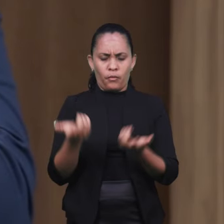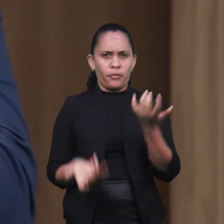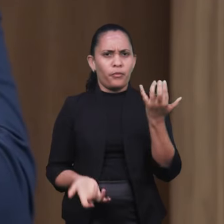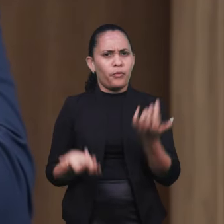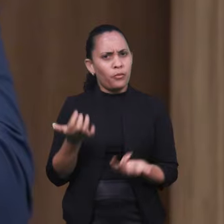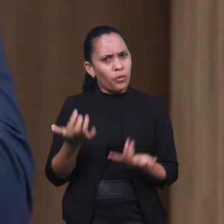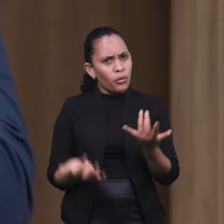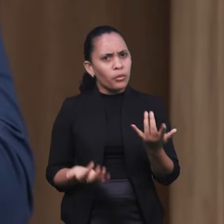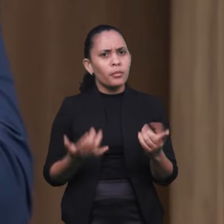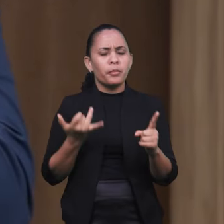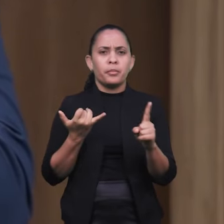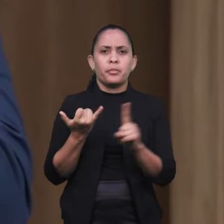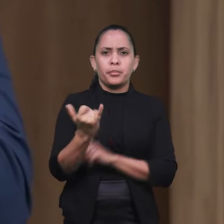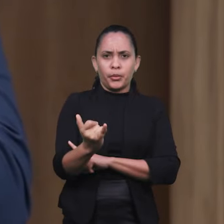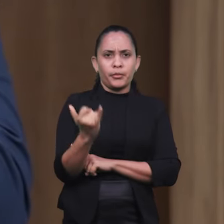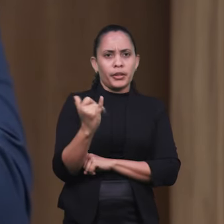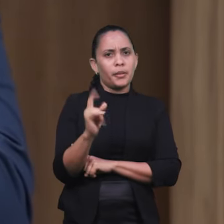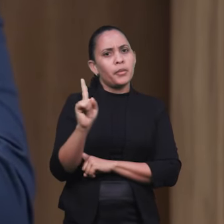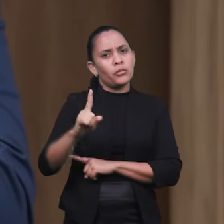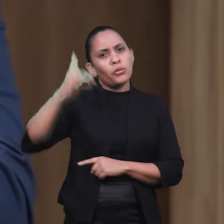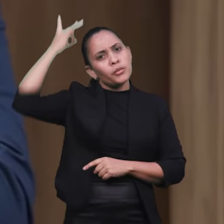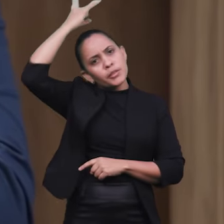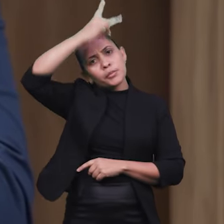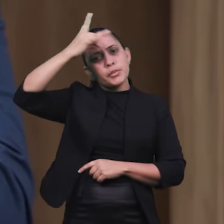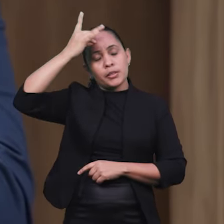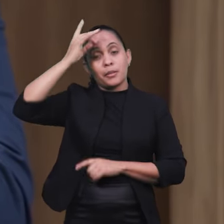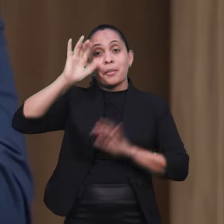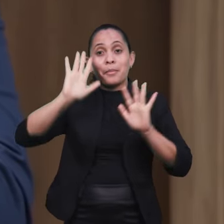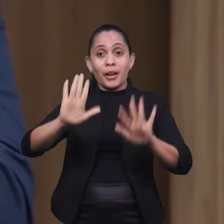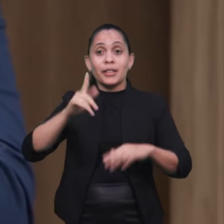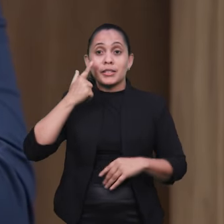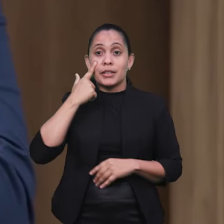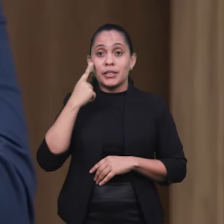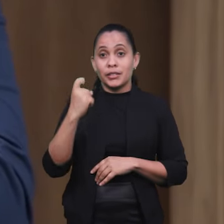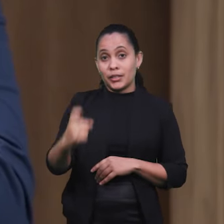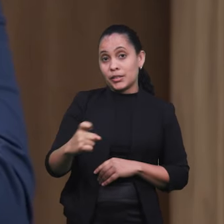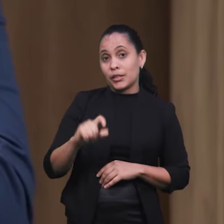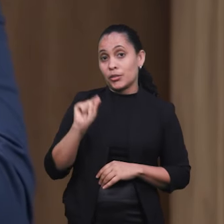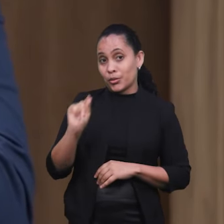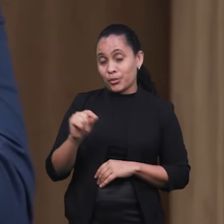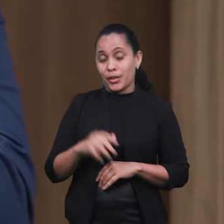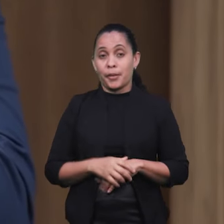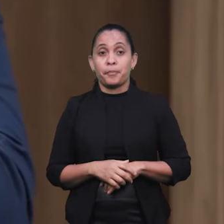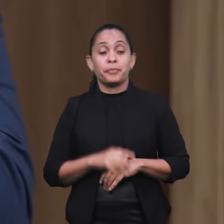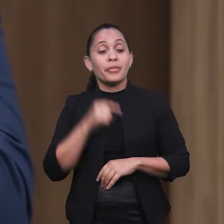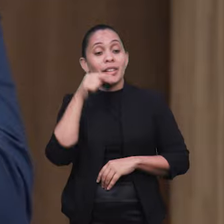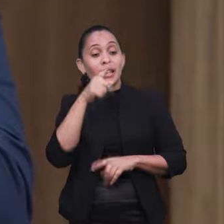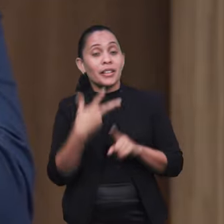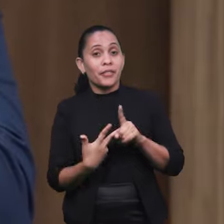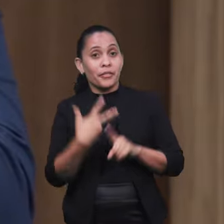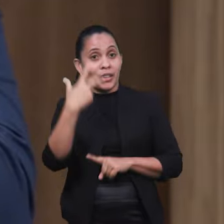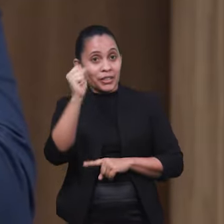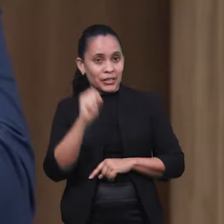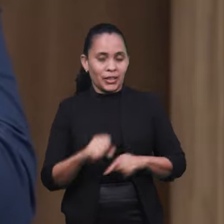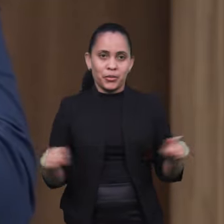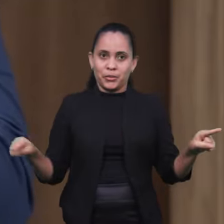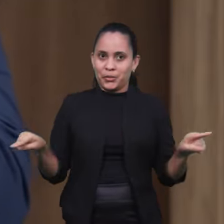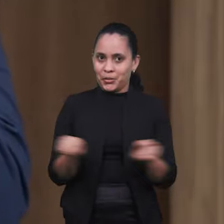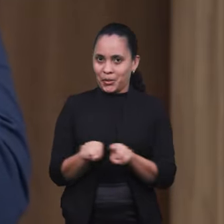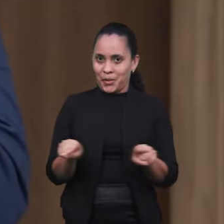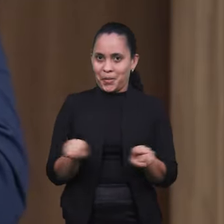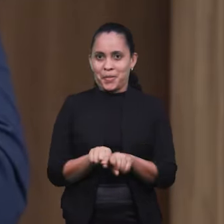que profeticamente seria o Espírito Santo. Mas é interessante que ele venceu a